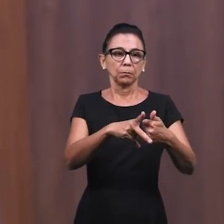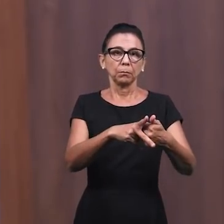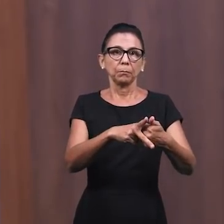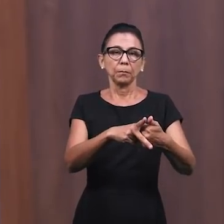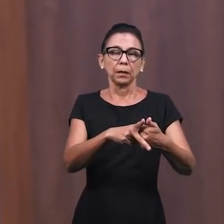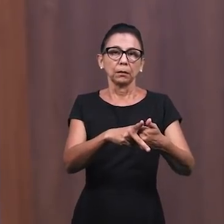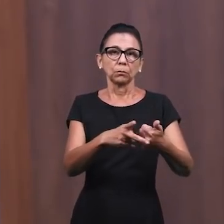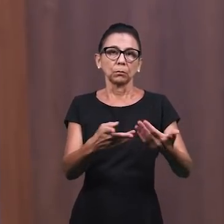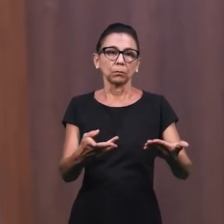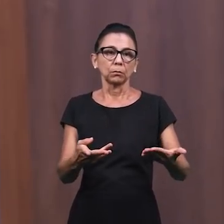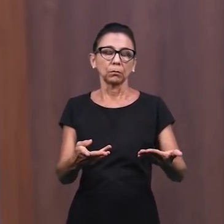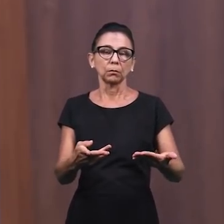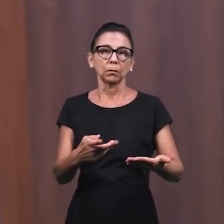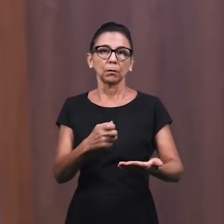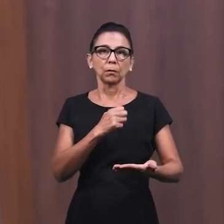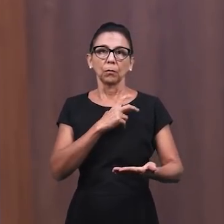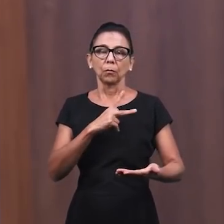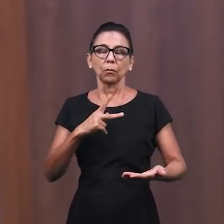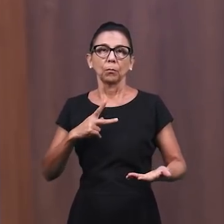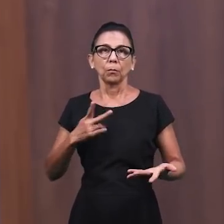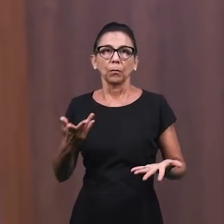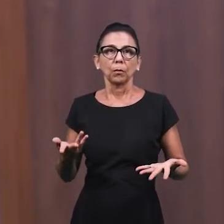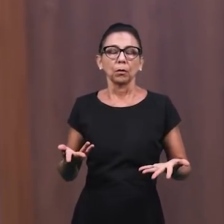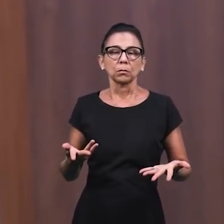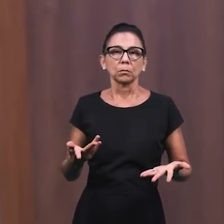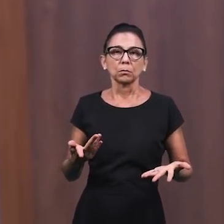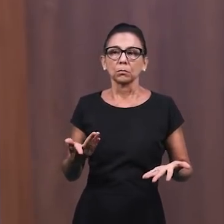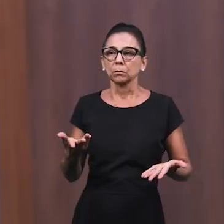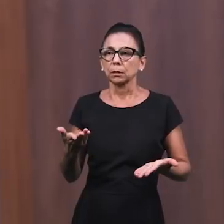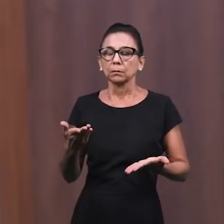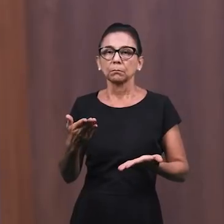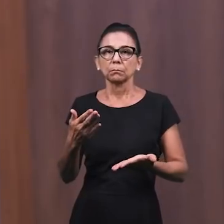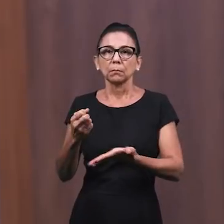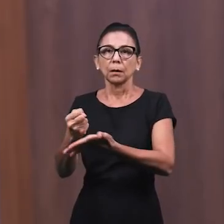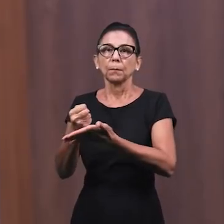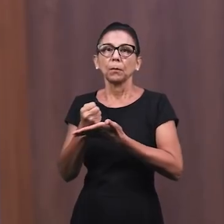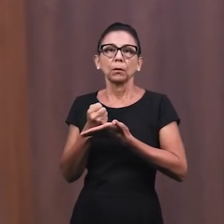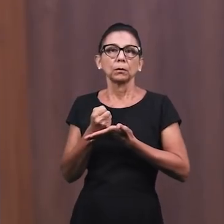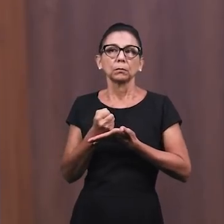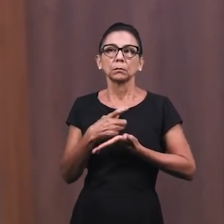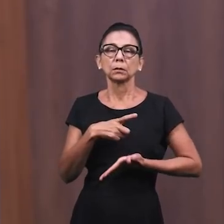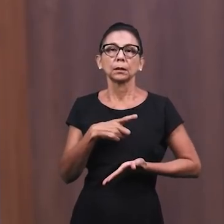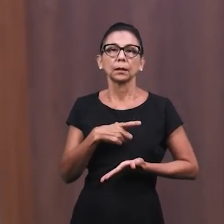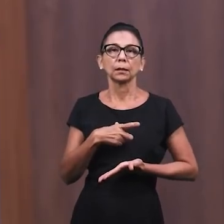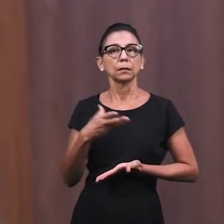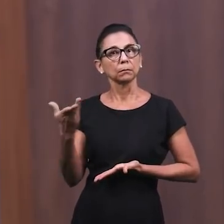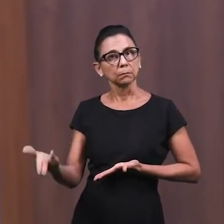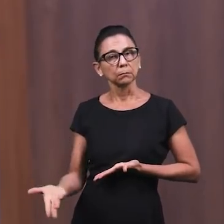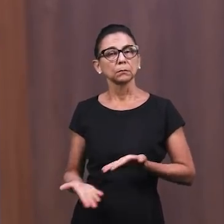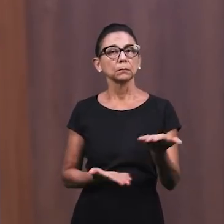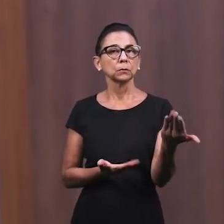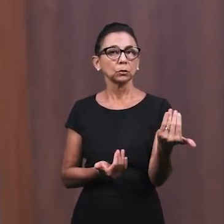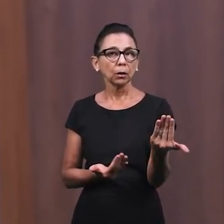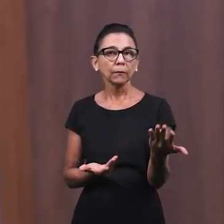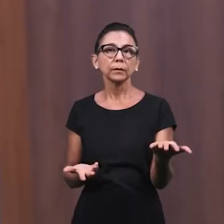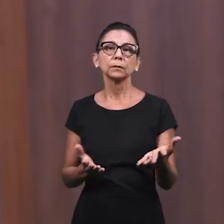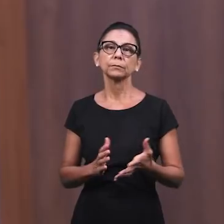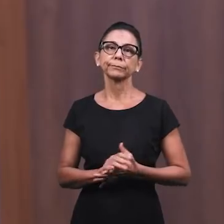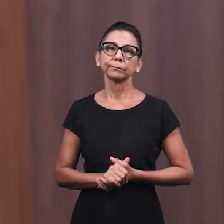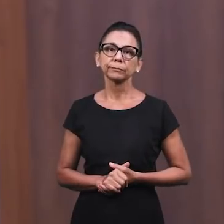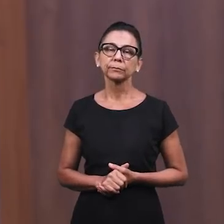quem que Pedro, quem que o apóstolo ali contou? Contou com o